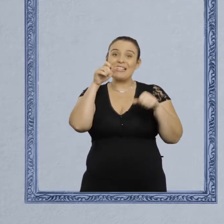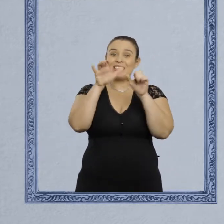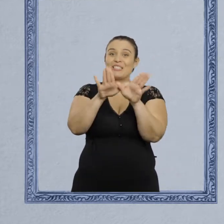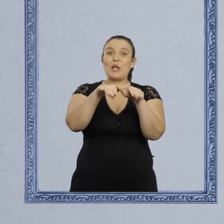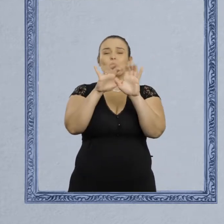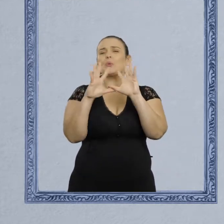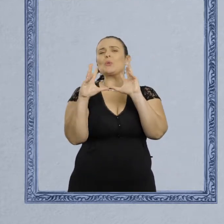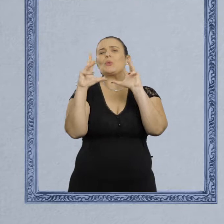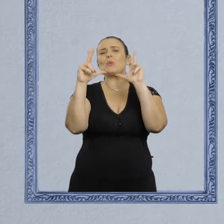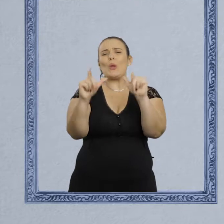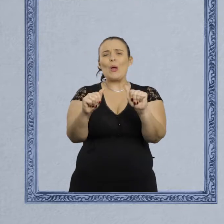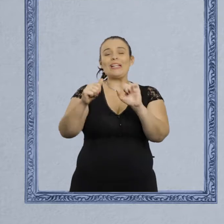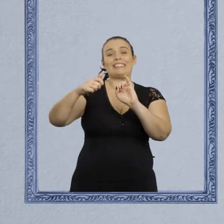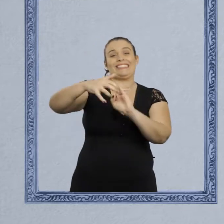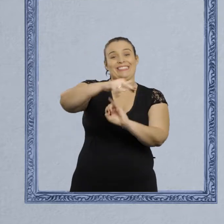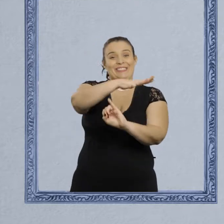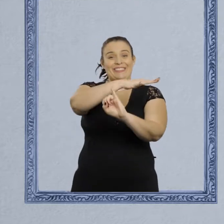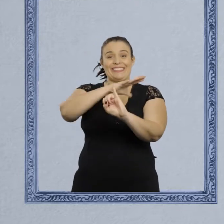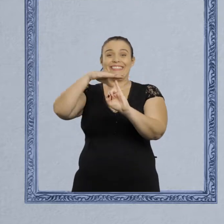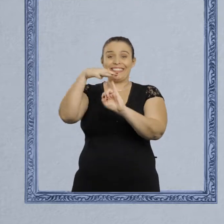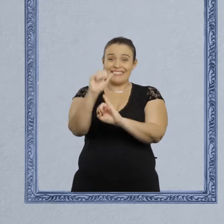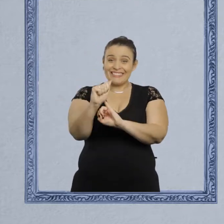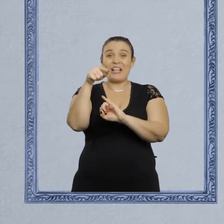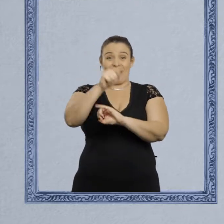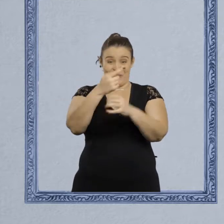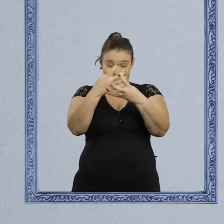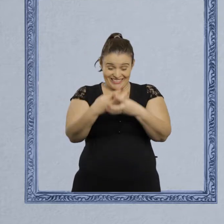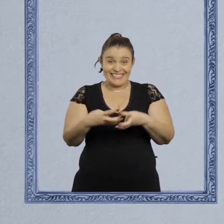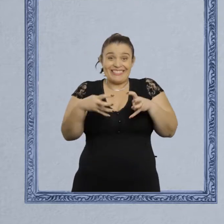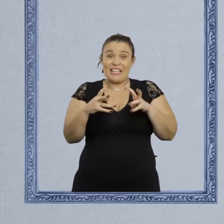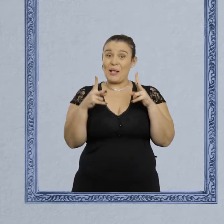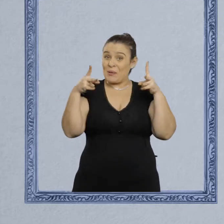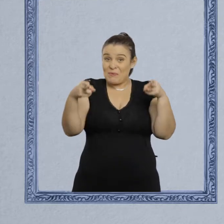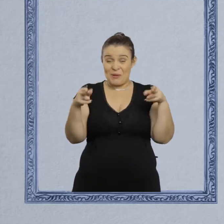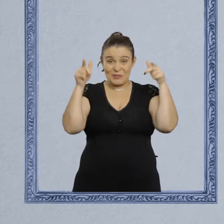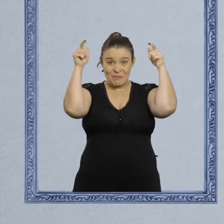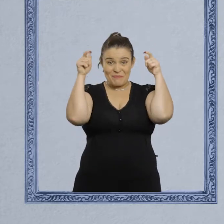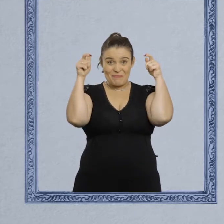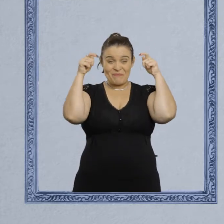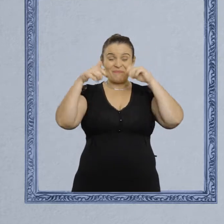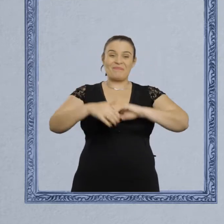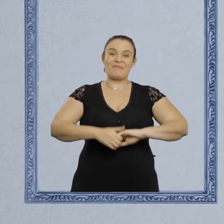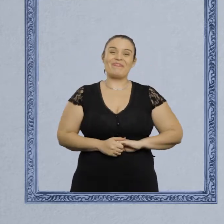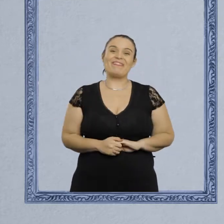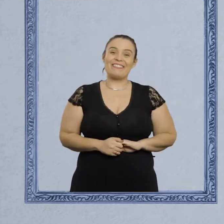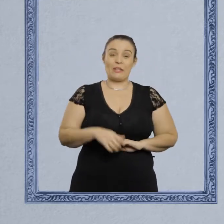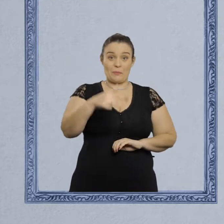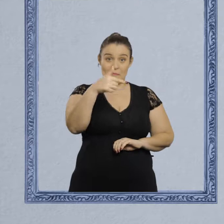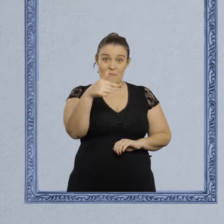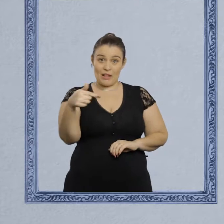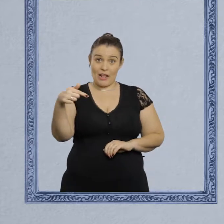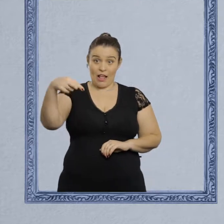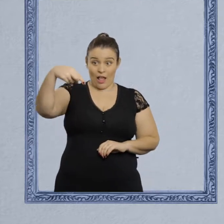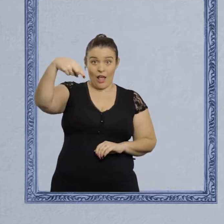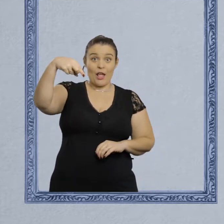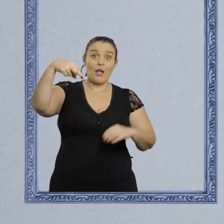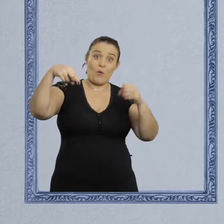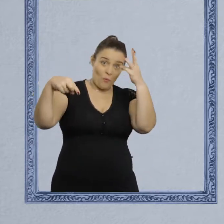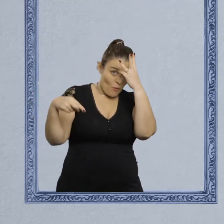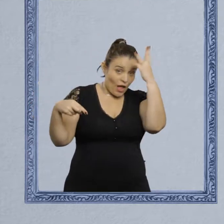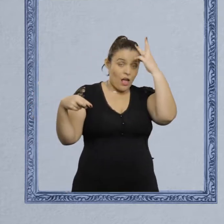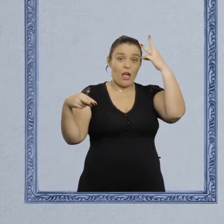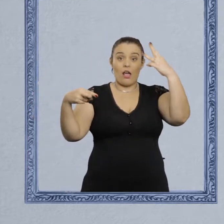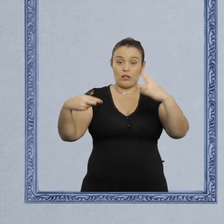da Terra do Nunca constroem seus ninhos como se fosse o chapéu. Peter e Wendy chegaram em casa quase na mesma